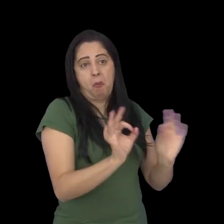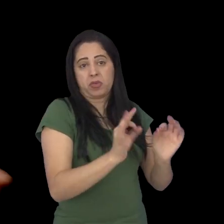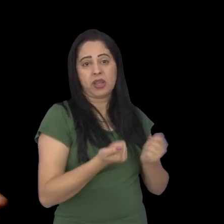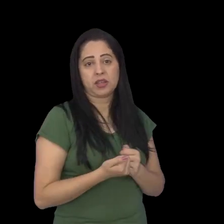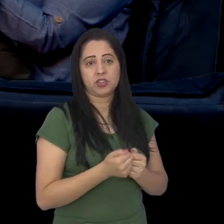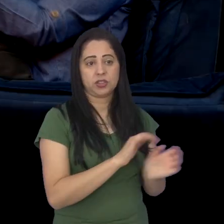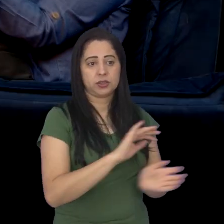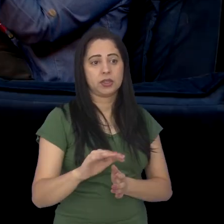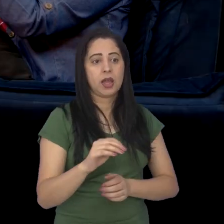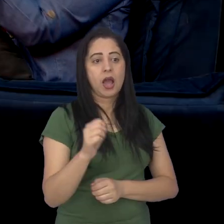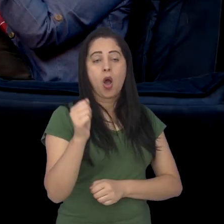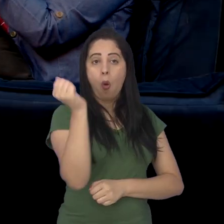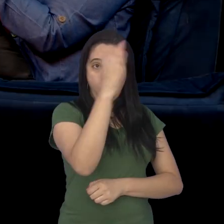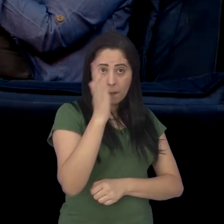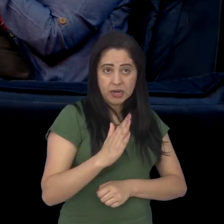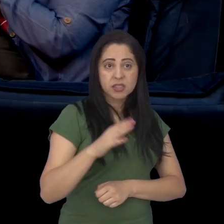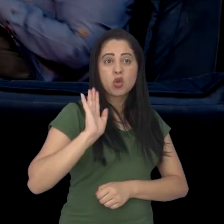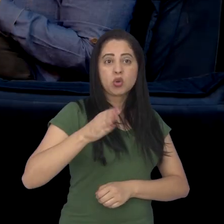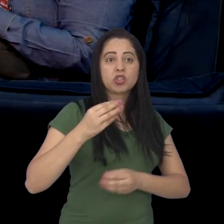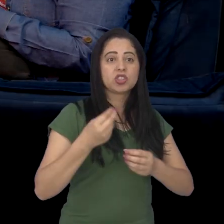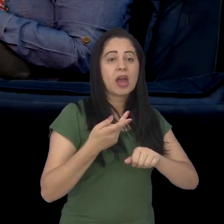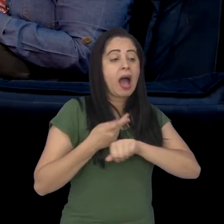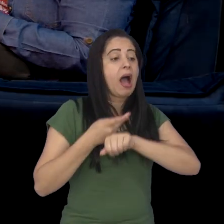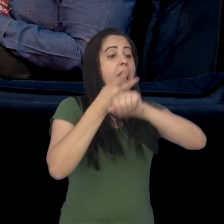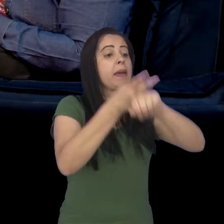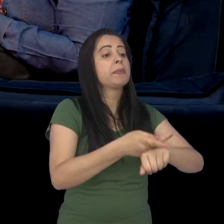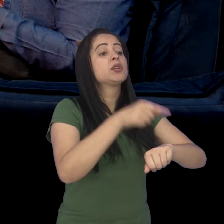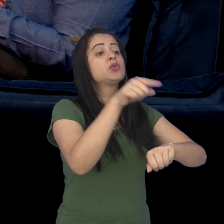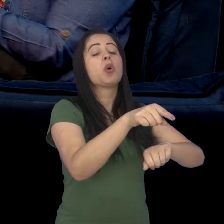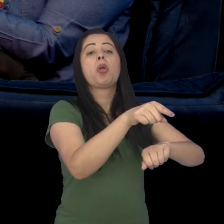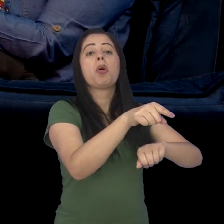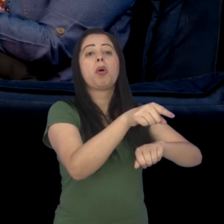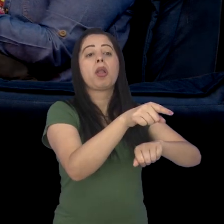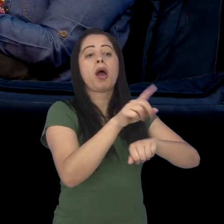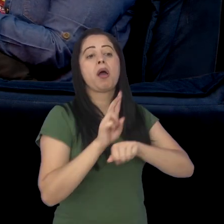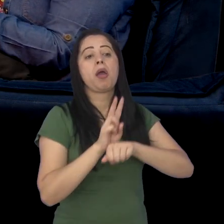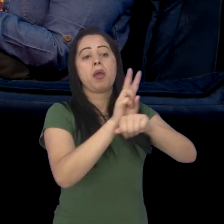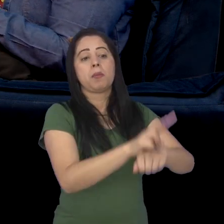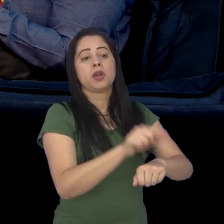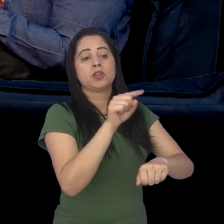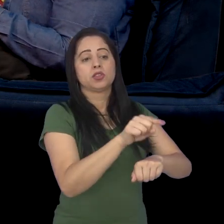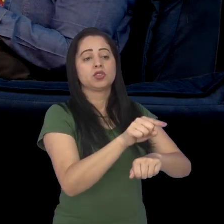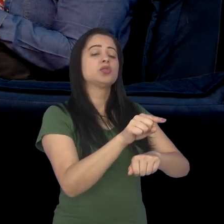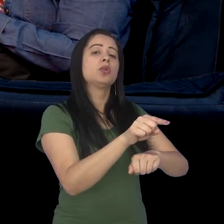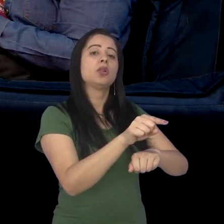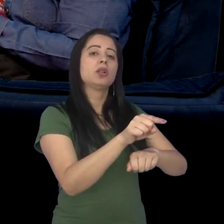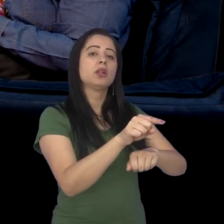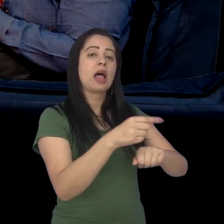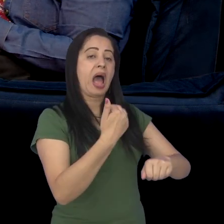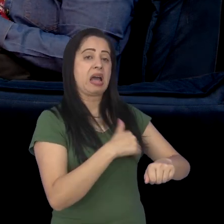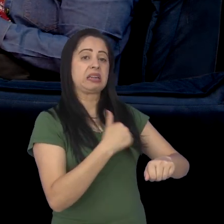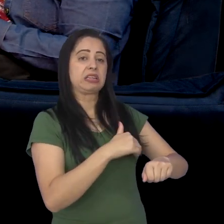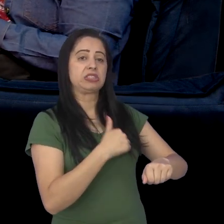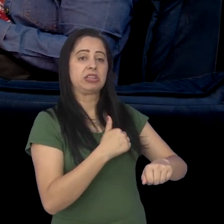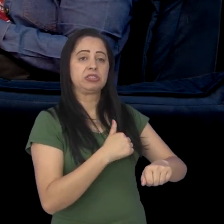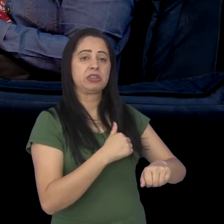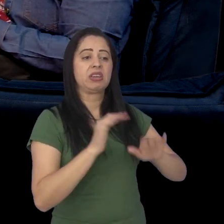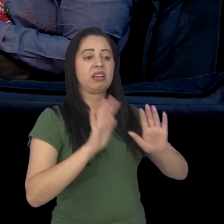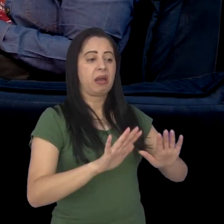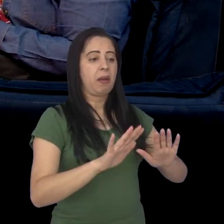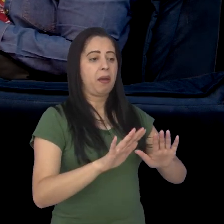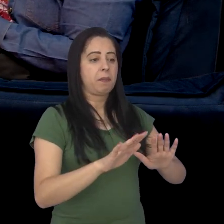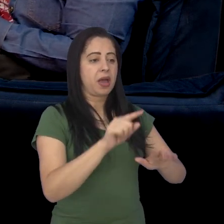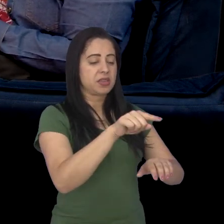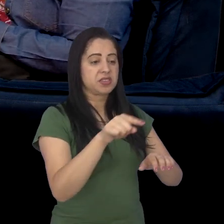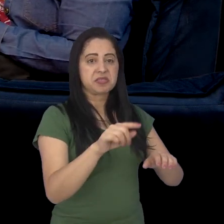não Do jeito que ela é, não. Ela é feita para cá mesmo. Não, né? O Brasil já emprestou a urna para a Argentina, por exemplo. Eles fizeram uma